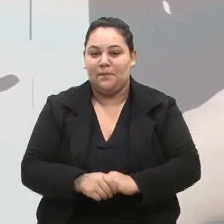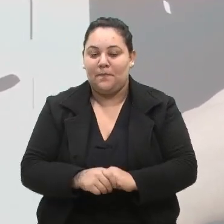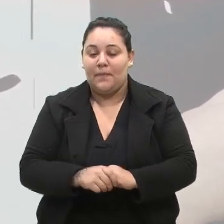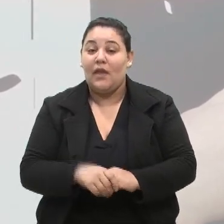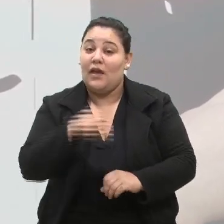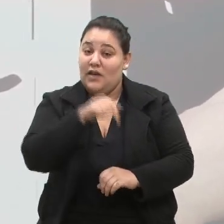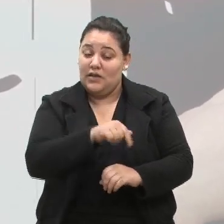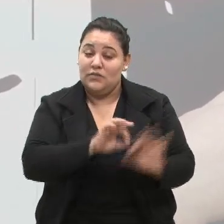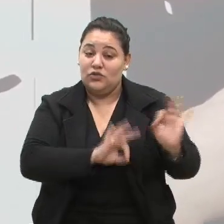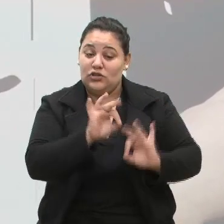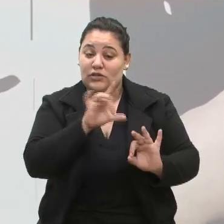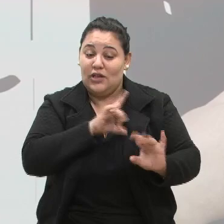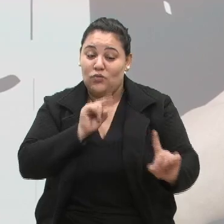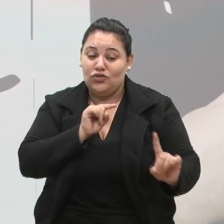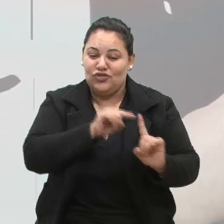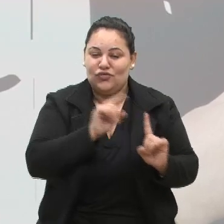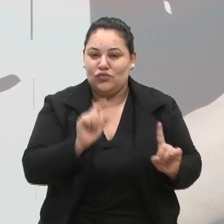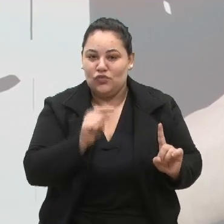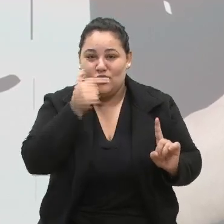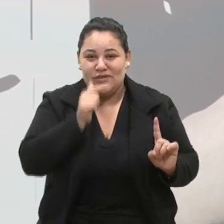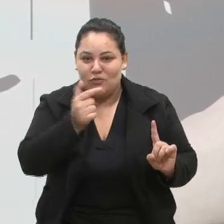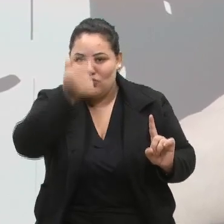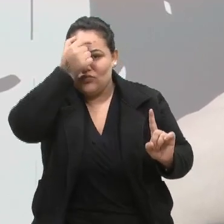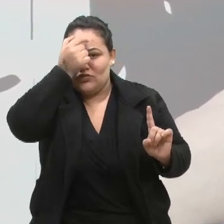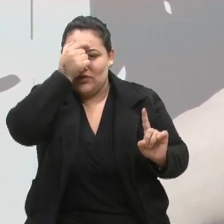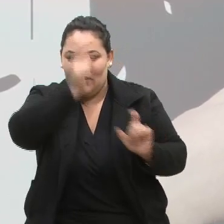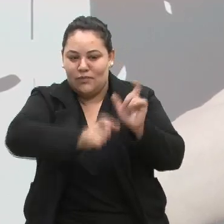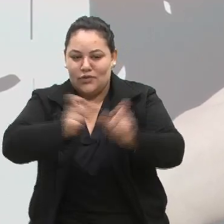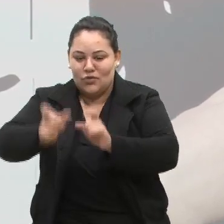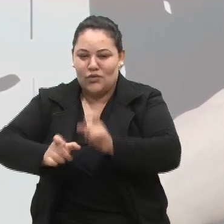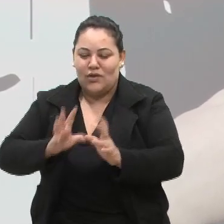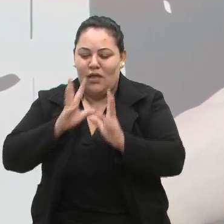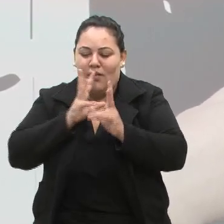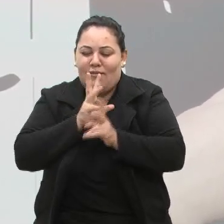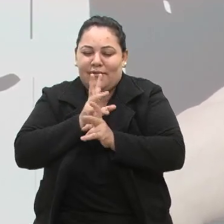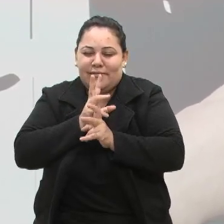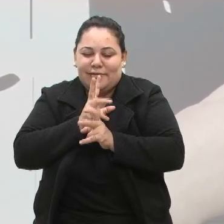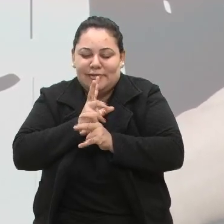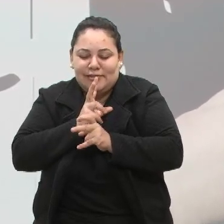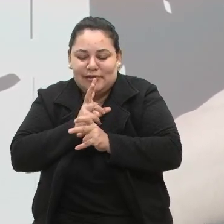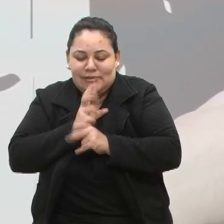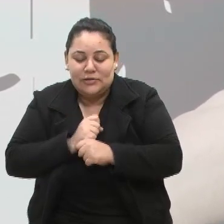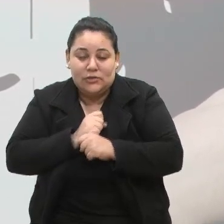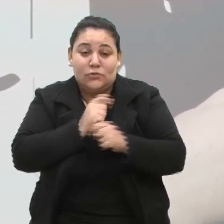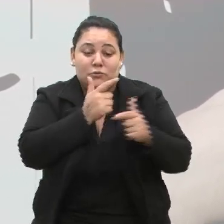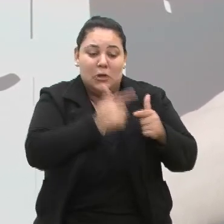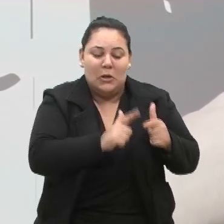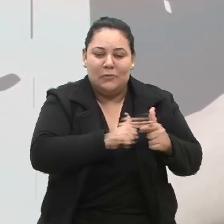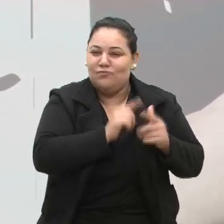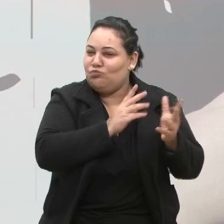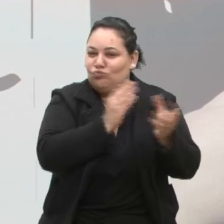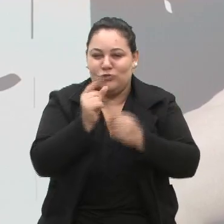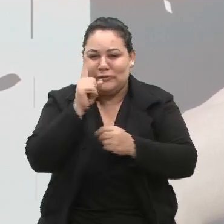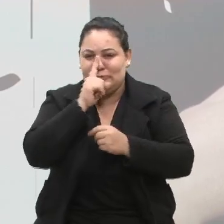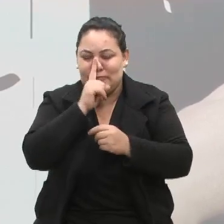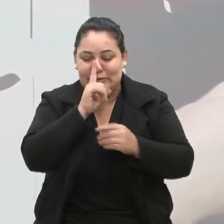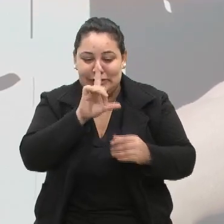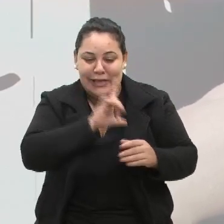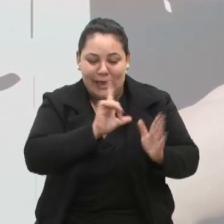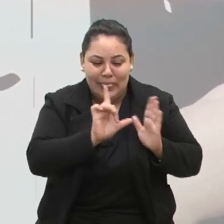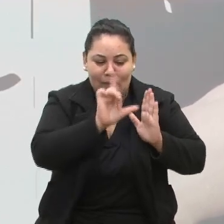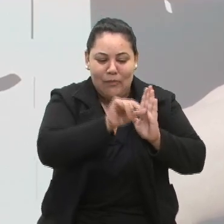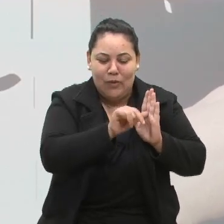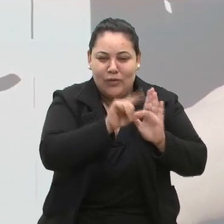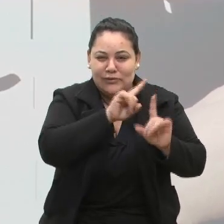busca conscientizar as pessoas da depressão, dos problemas que muitas mães sentem após ter